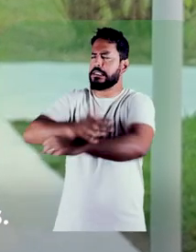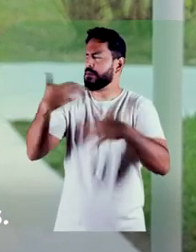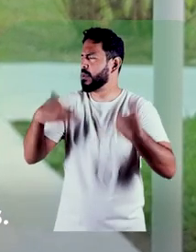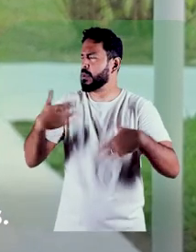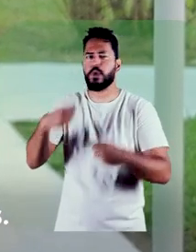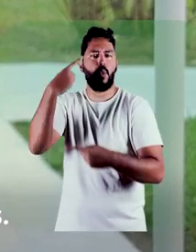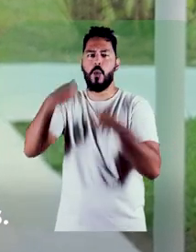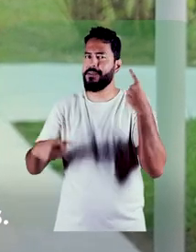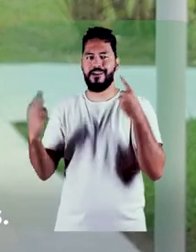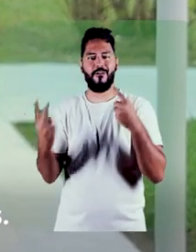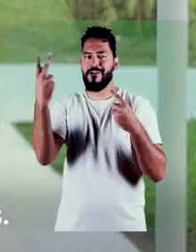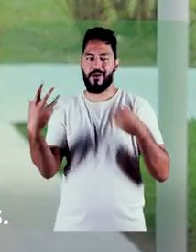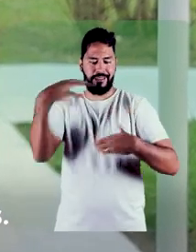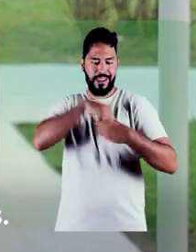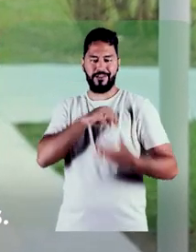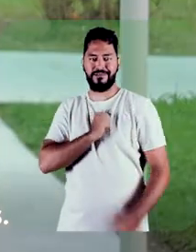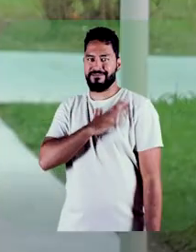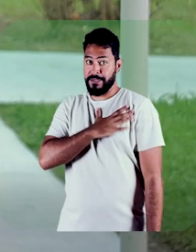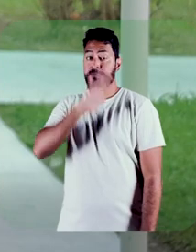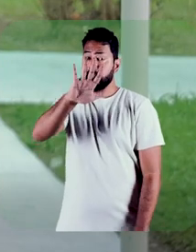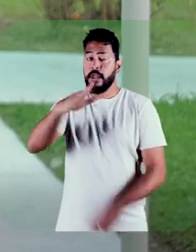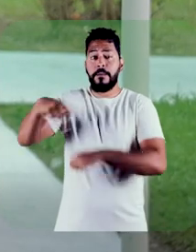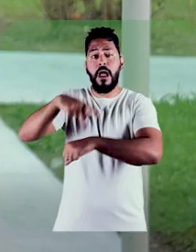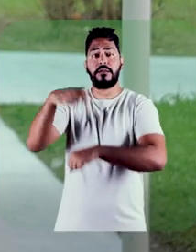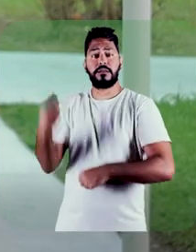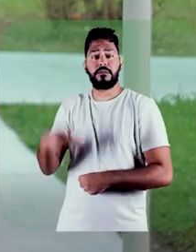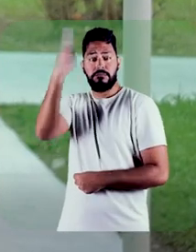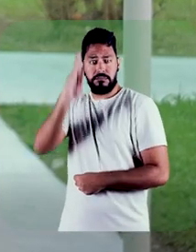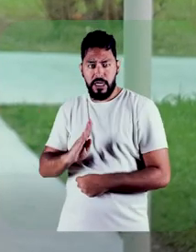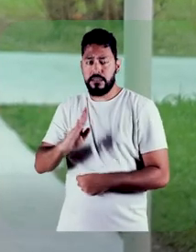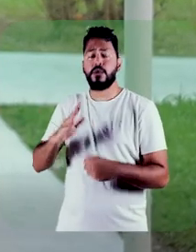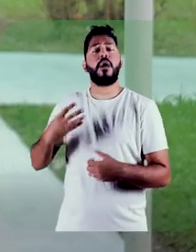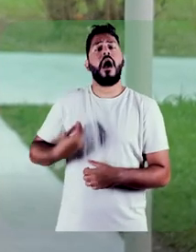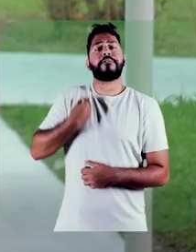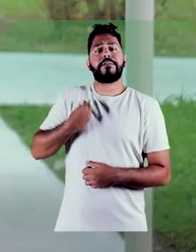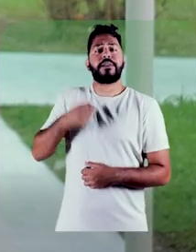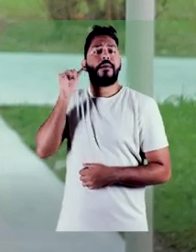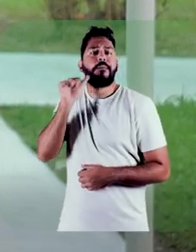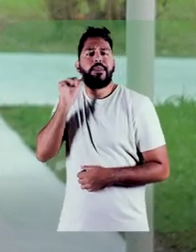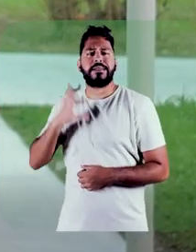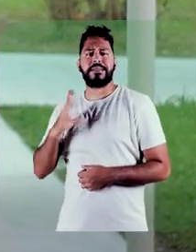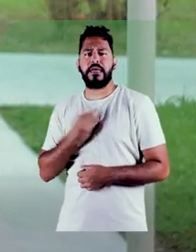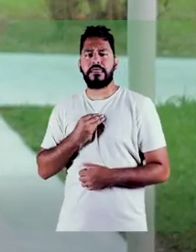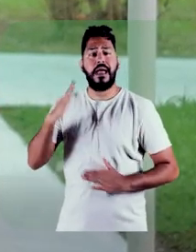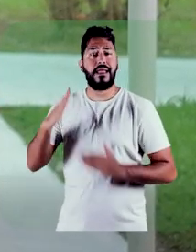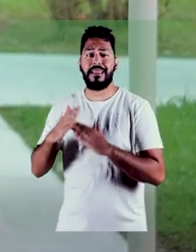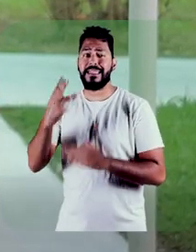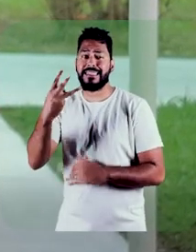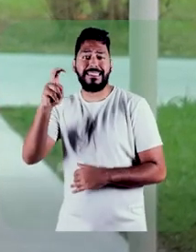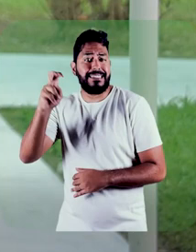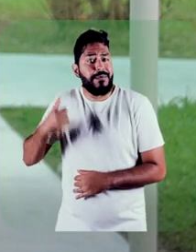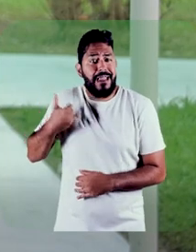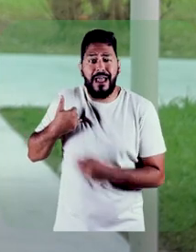excludentes que ferem nossos valores institucionais. Num país em que a expectativa de vida de uma mulher trans está em torno dos